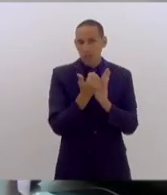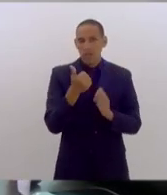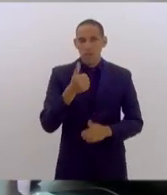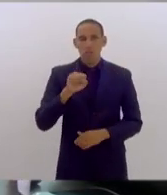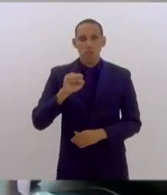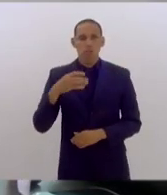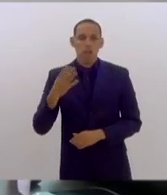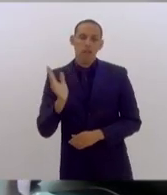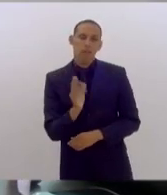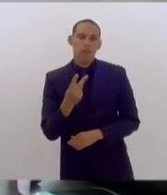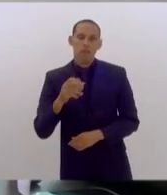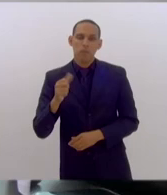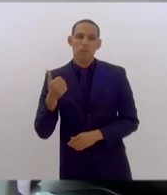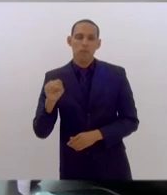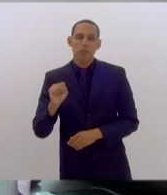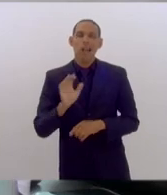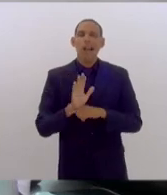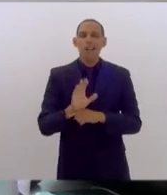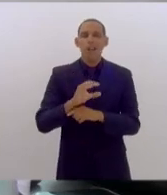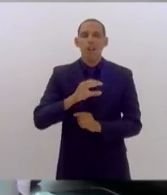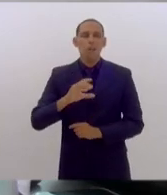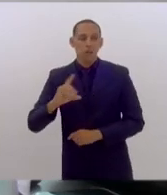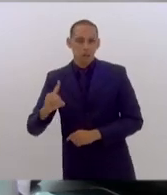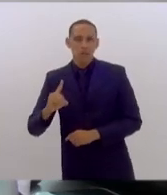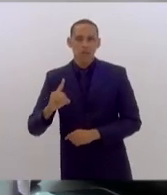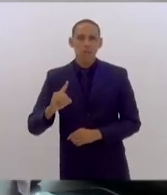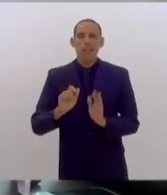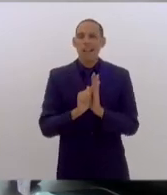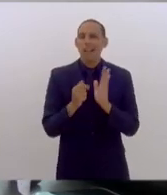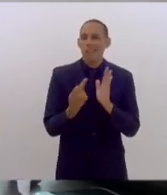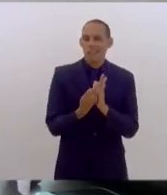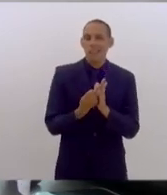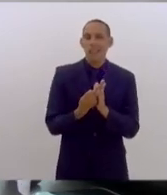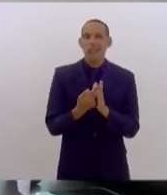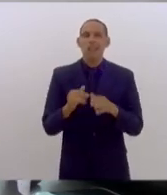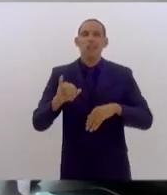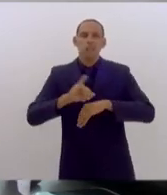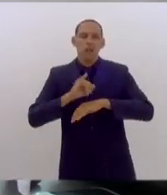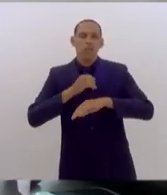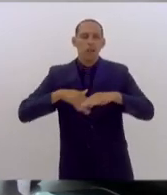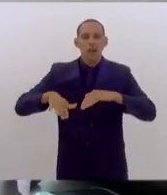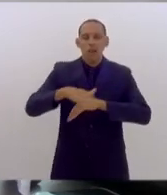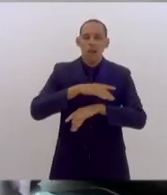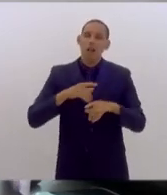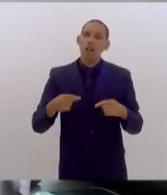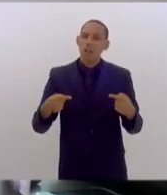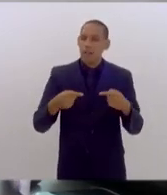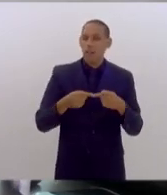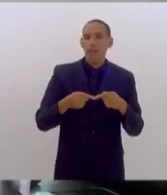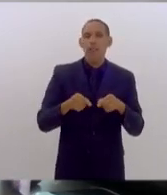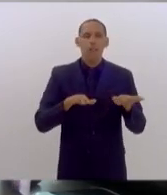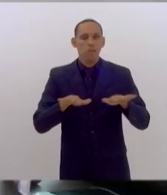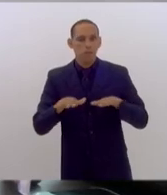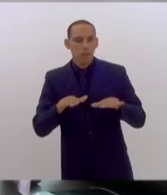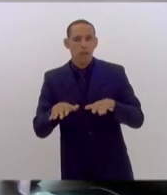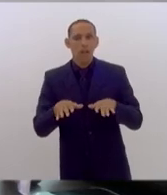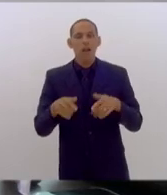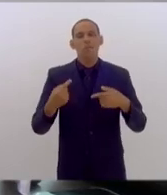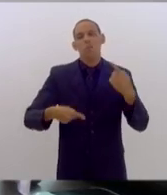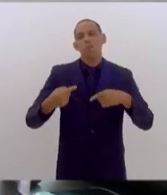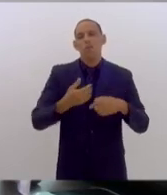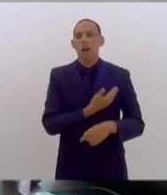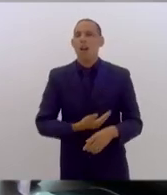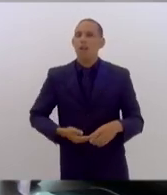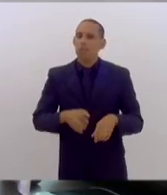e4018 seu papel na coordenação da agenda Metropolitana o que inclui a porta da mobilidade EA política pública transporte de modo a contribuir com